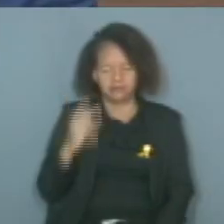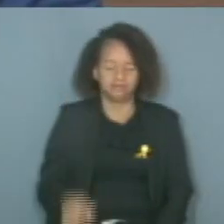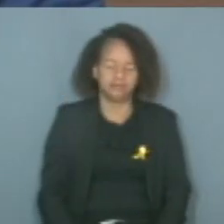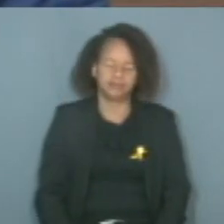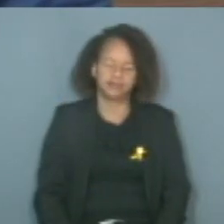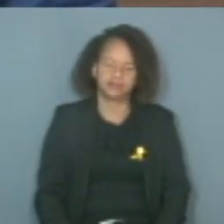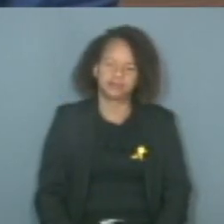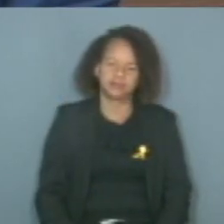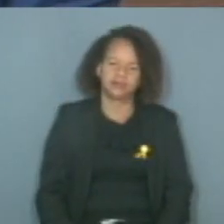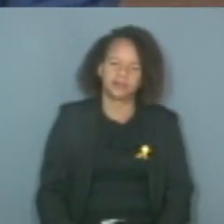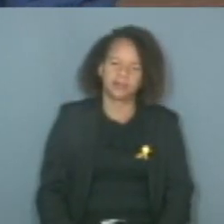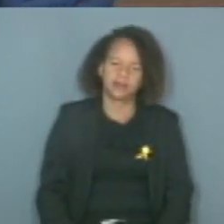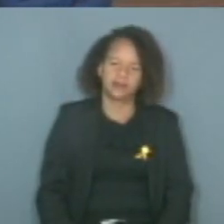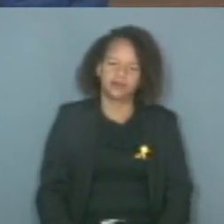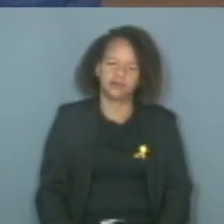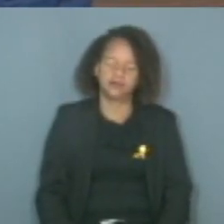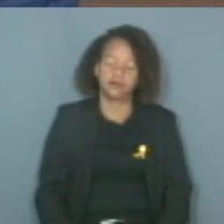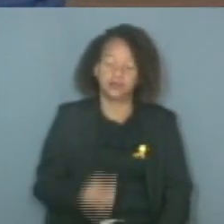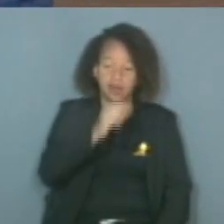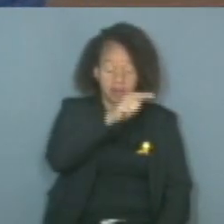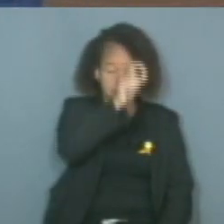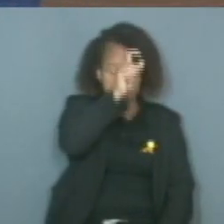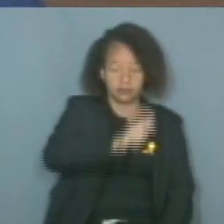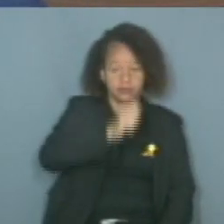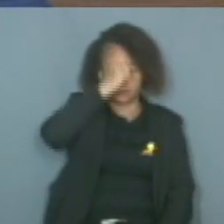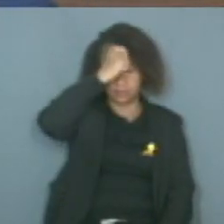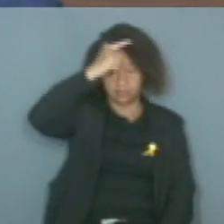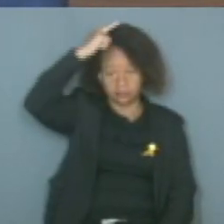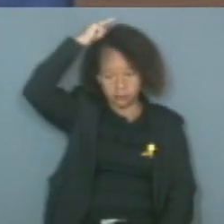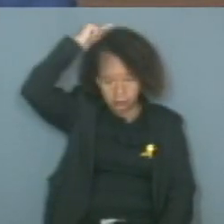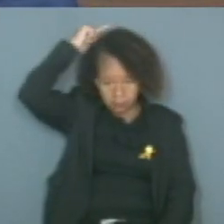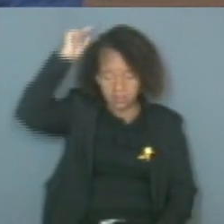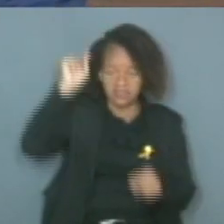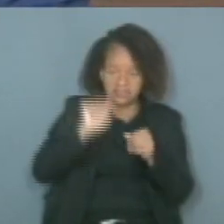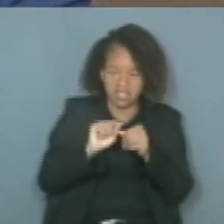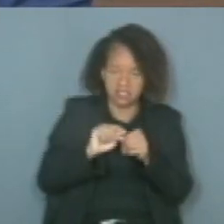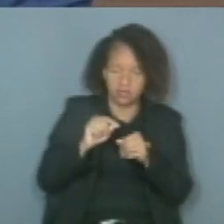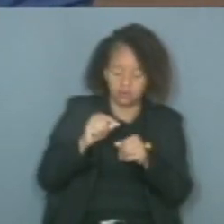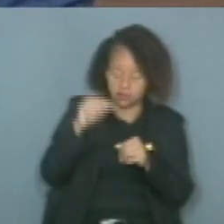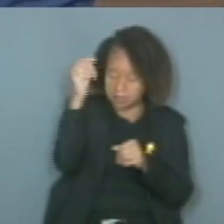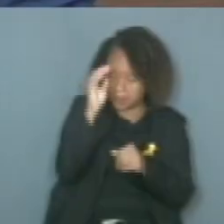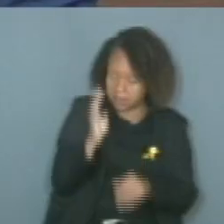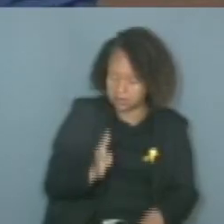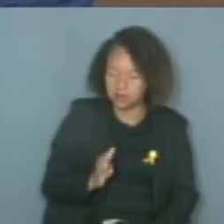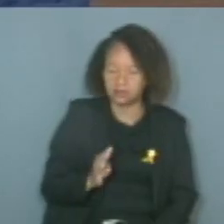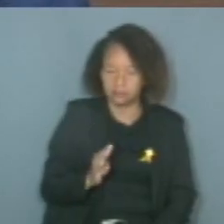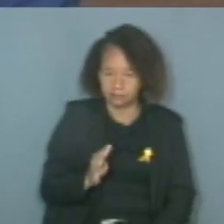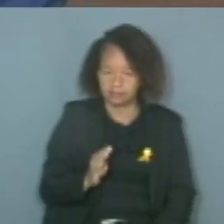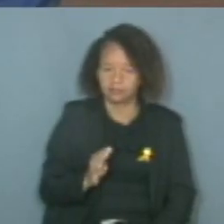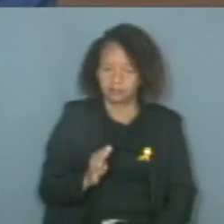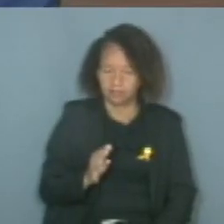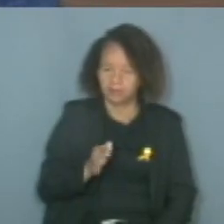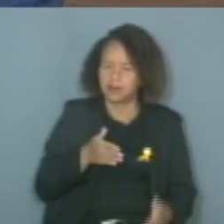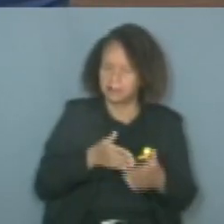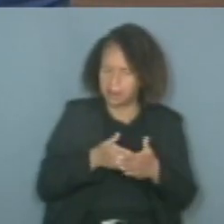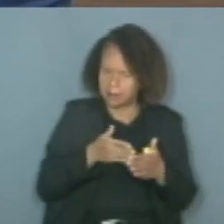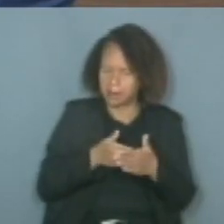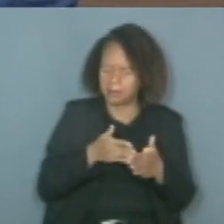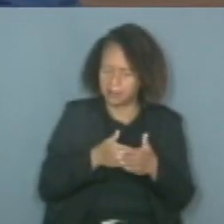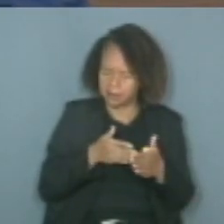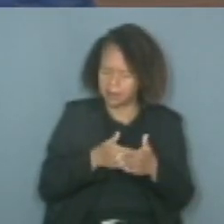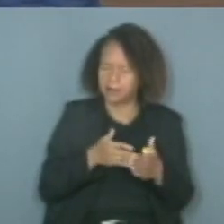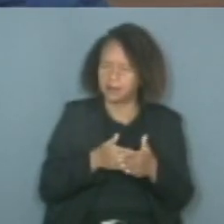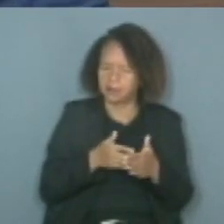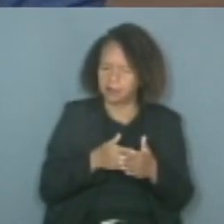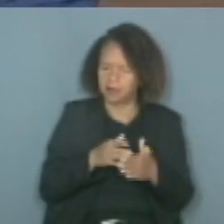que o Alexandre de Moraes vem fazendo no nosso Brasil, que interfere vocês